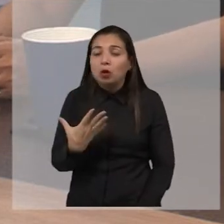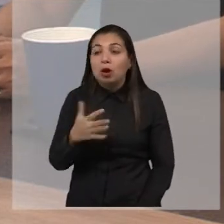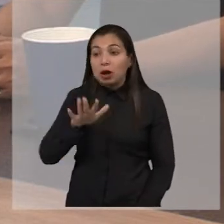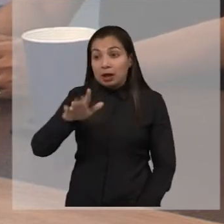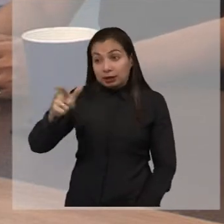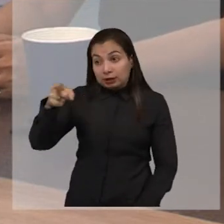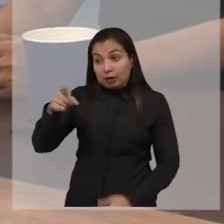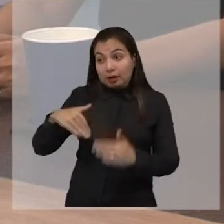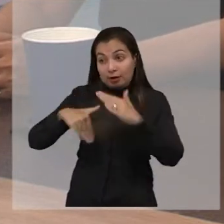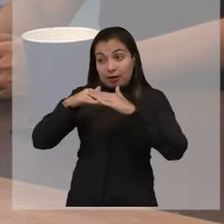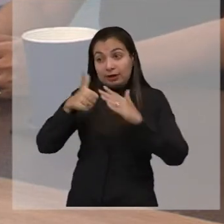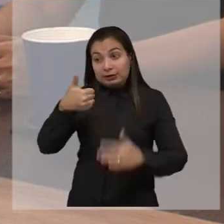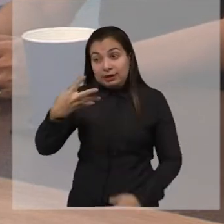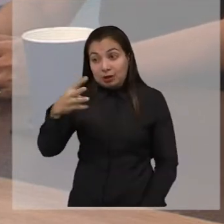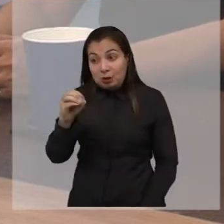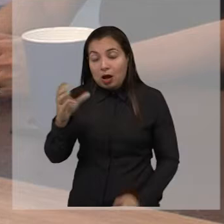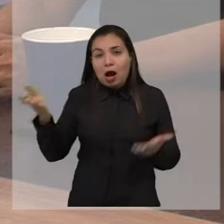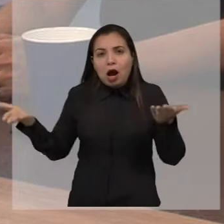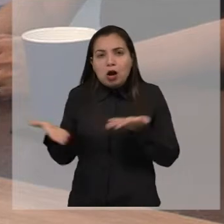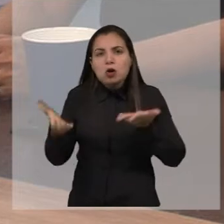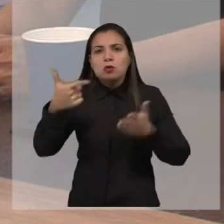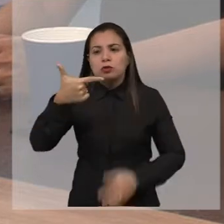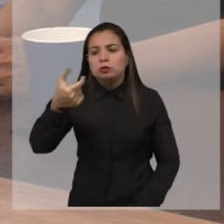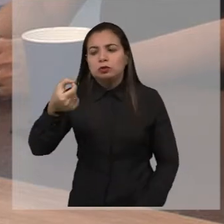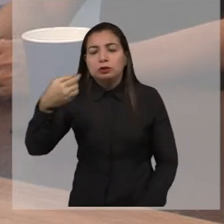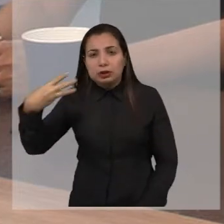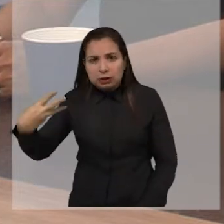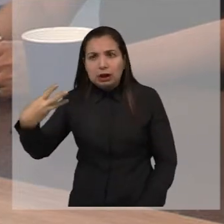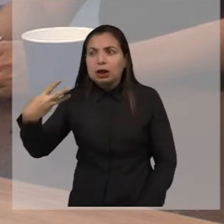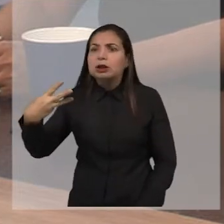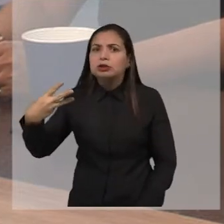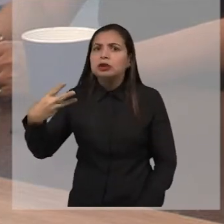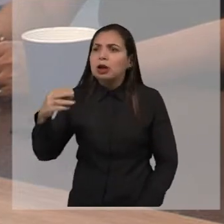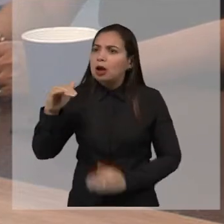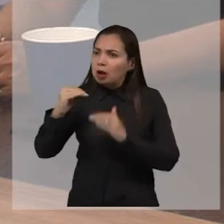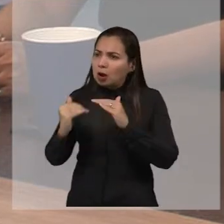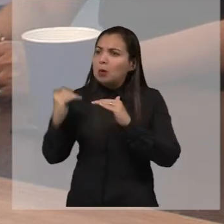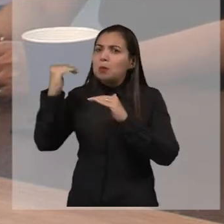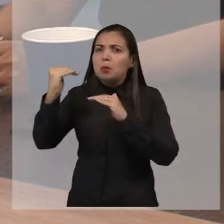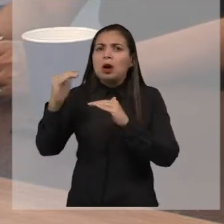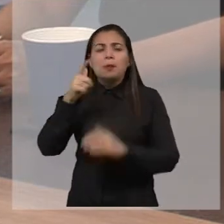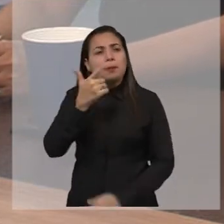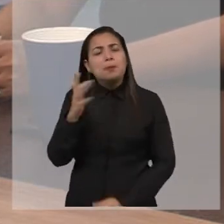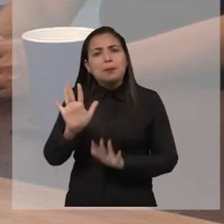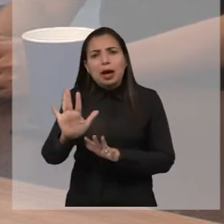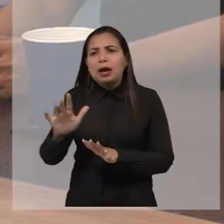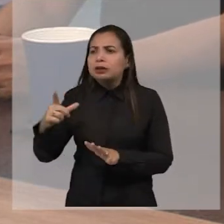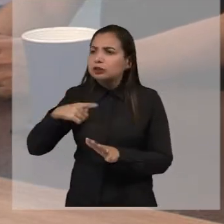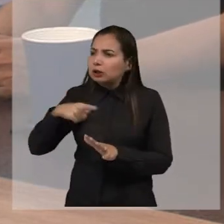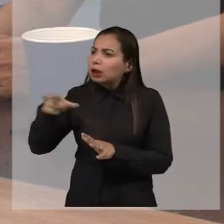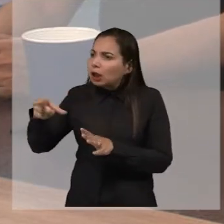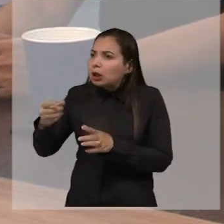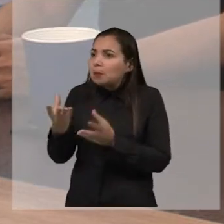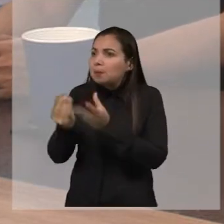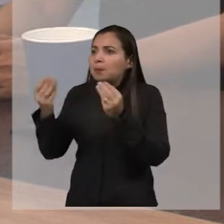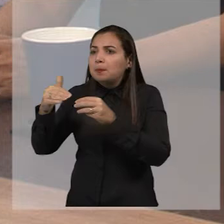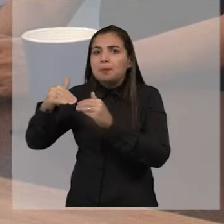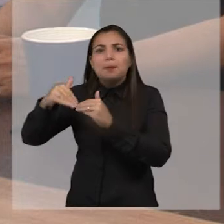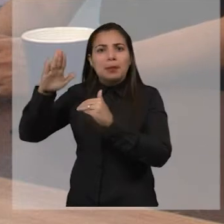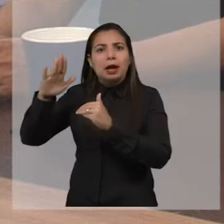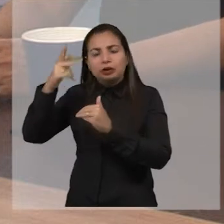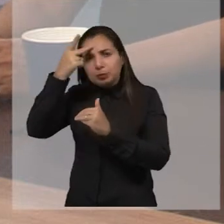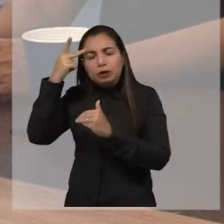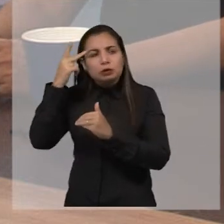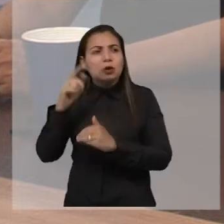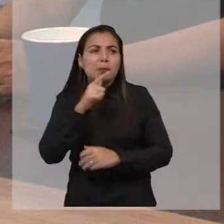né, esgotada. Né? Na maioria dos presídios as pessoas estão amontoadas uma sobre